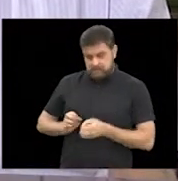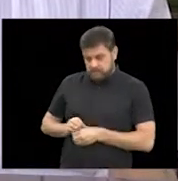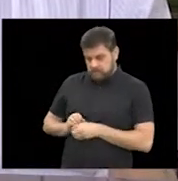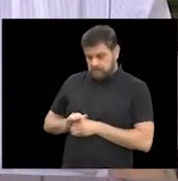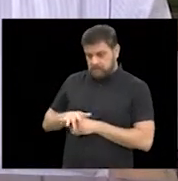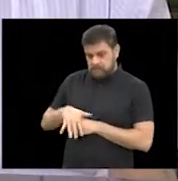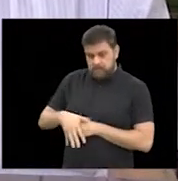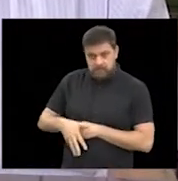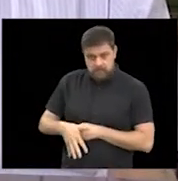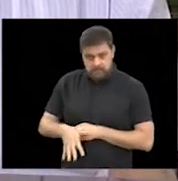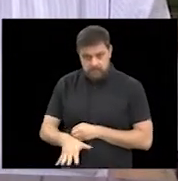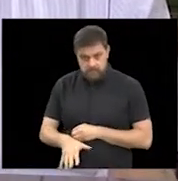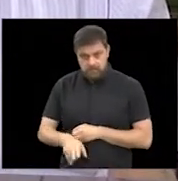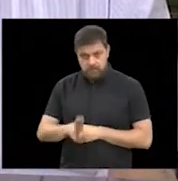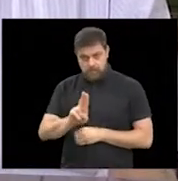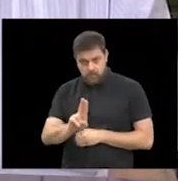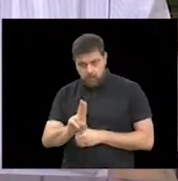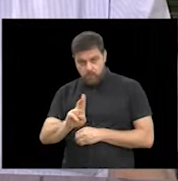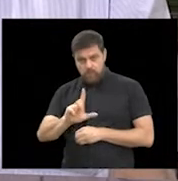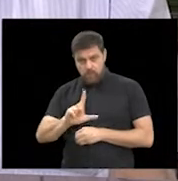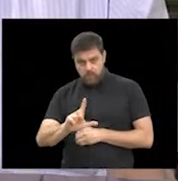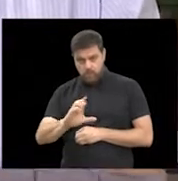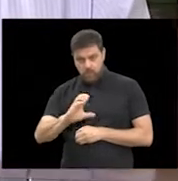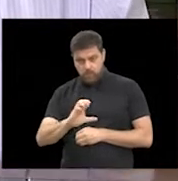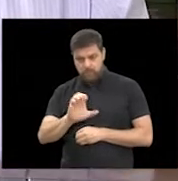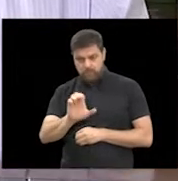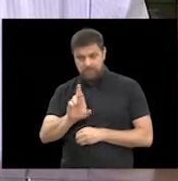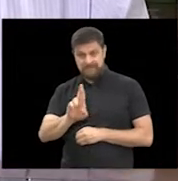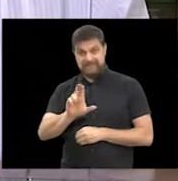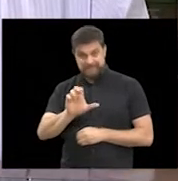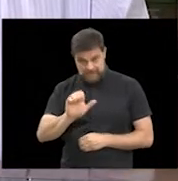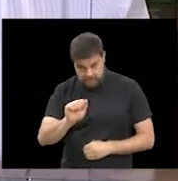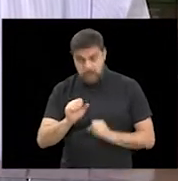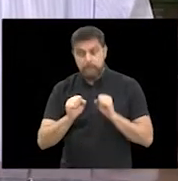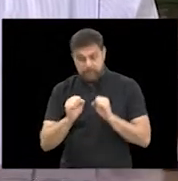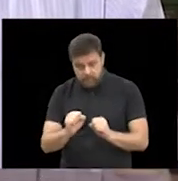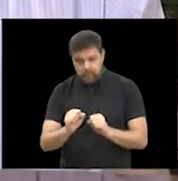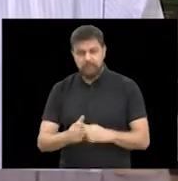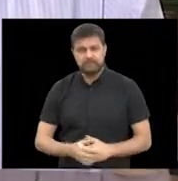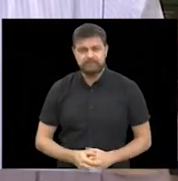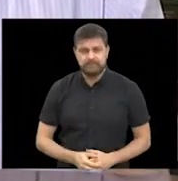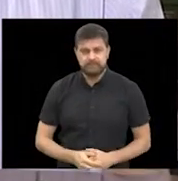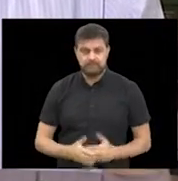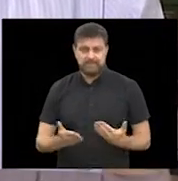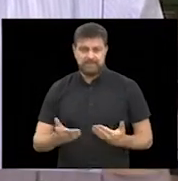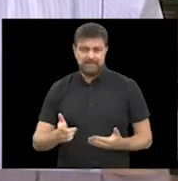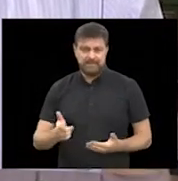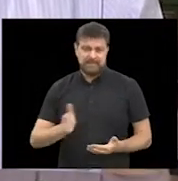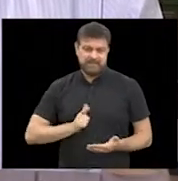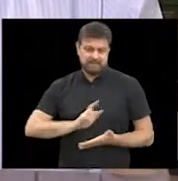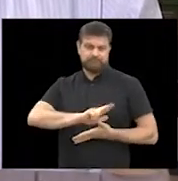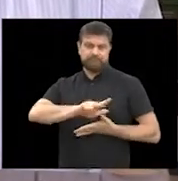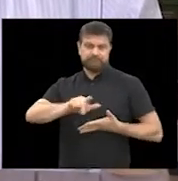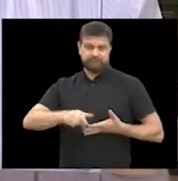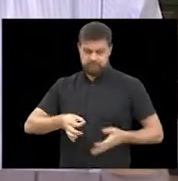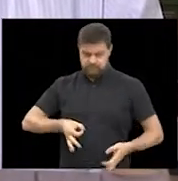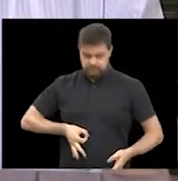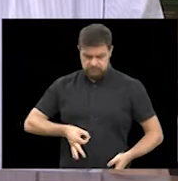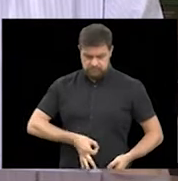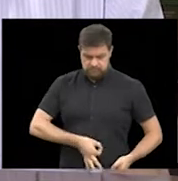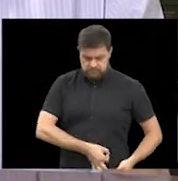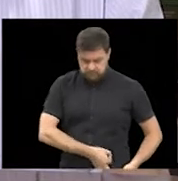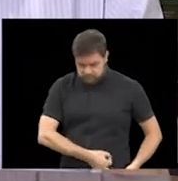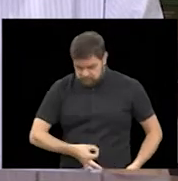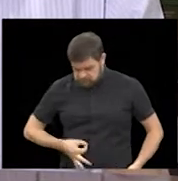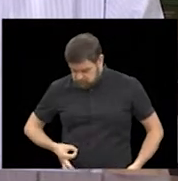estômago em uma úlcera. Aí seria uma úlcera gástrica. Mas existem as outras úlceras que são